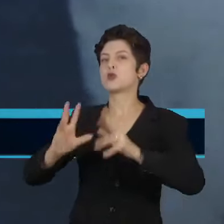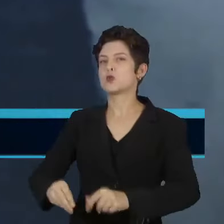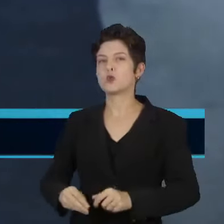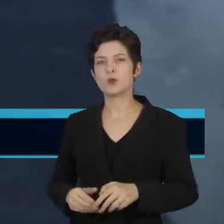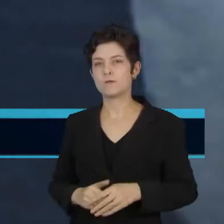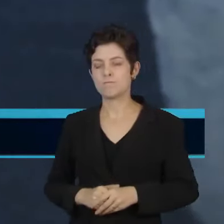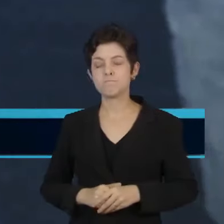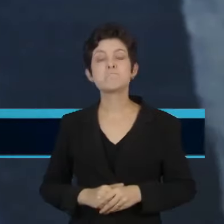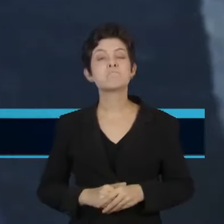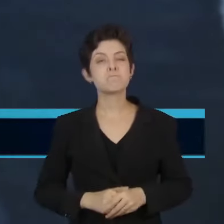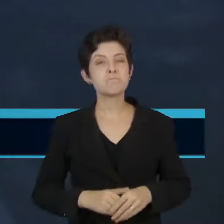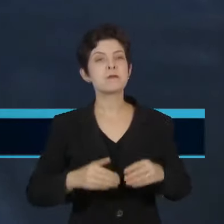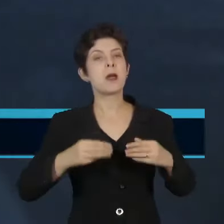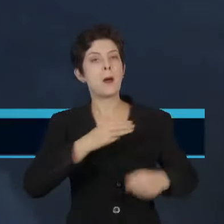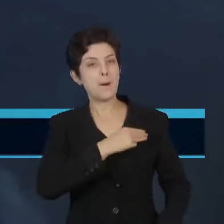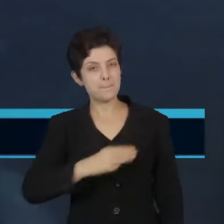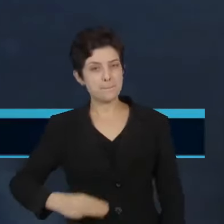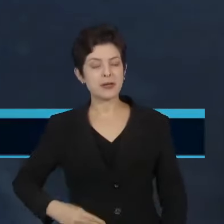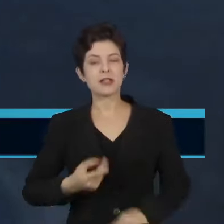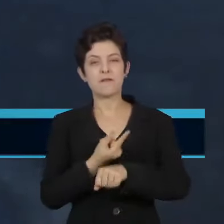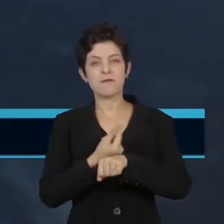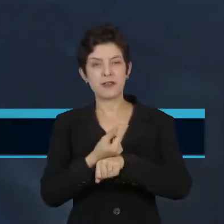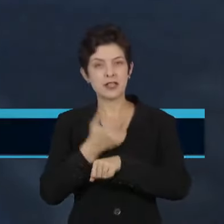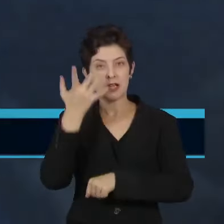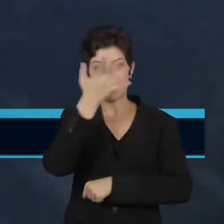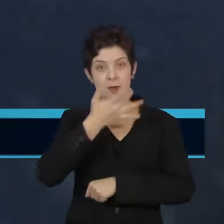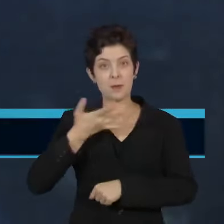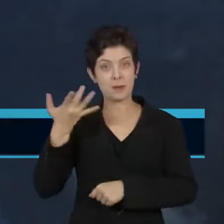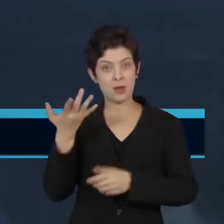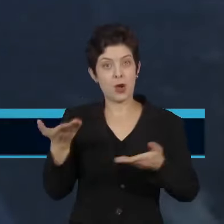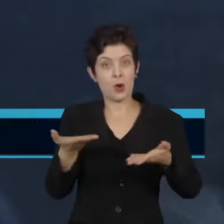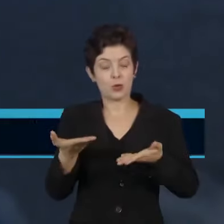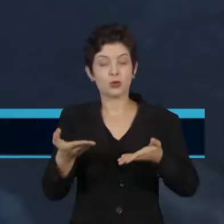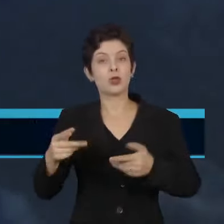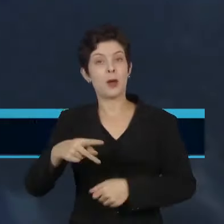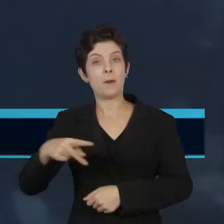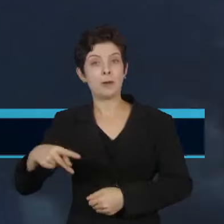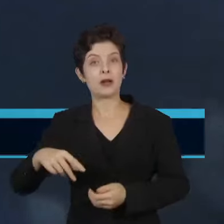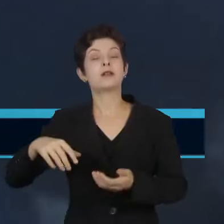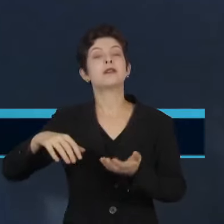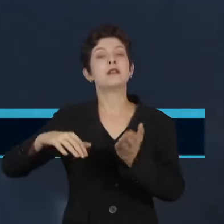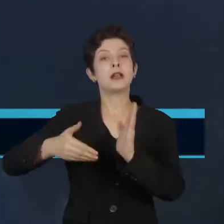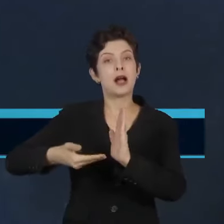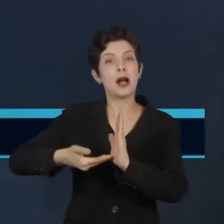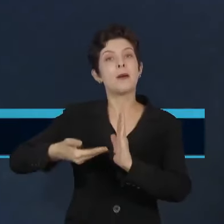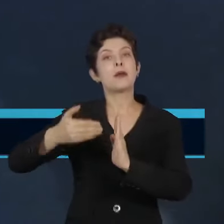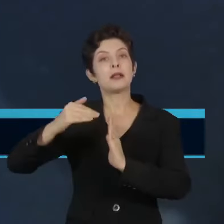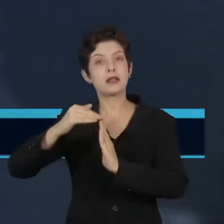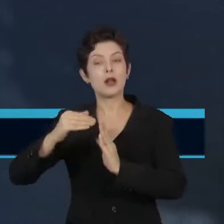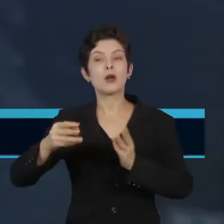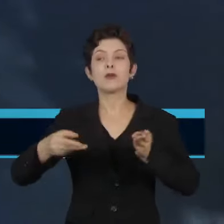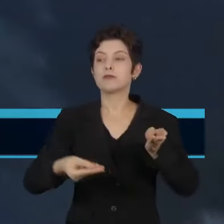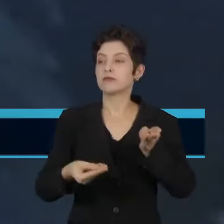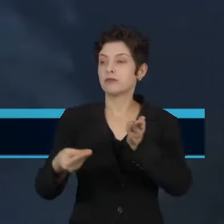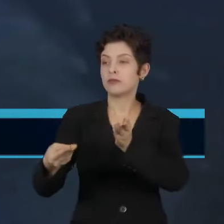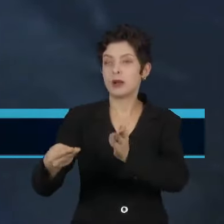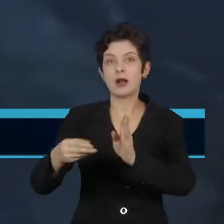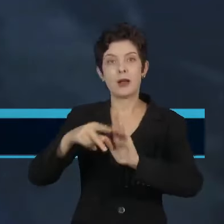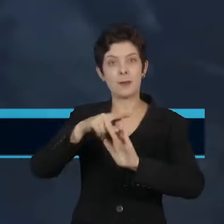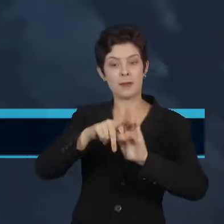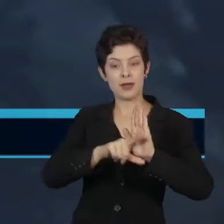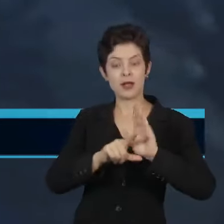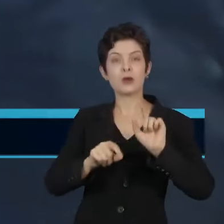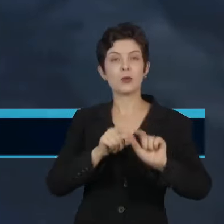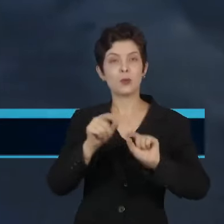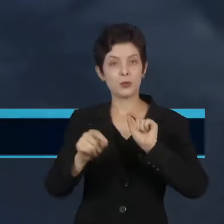E o ministro da Fazenda, Fernando Haddad, entregou em mãos hoje aos presidentes da Câmara e do Senado o projeto de lei complementar que